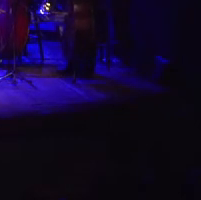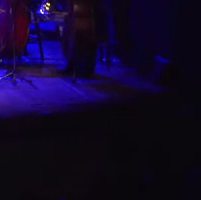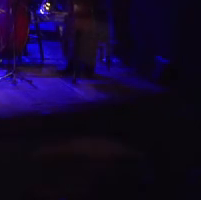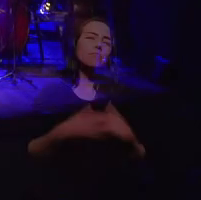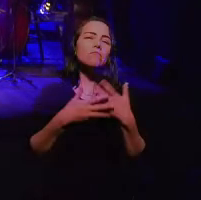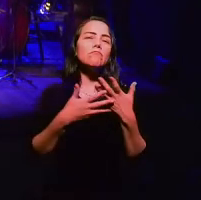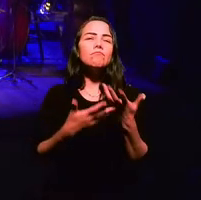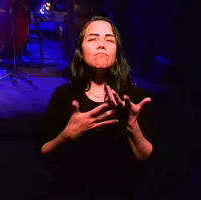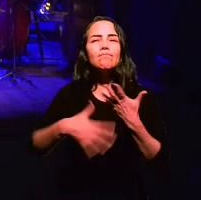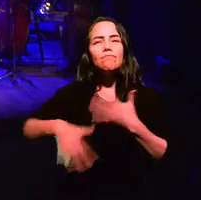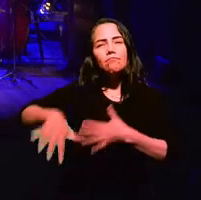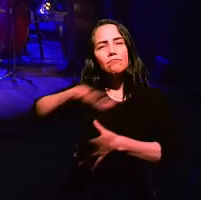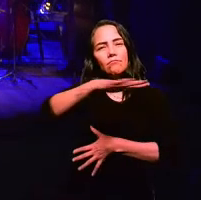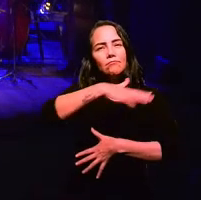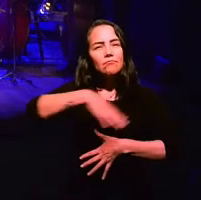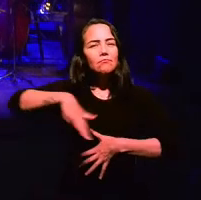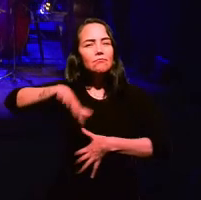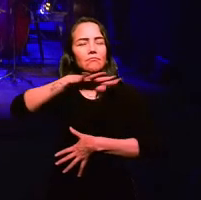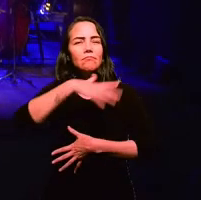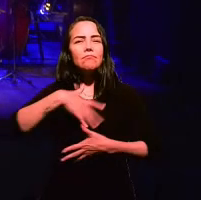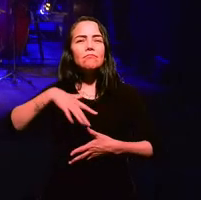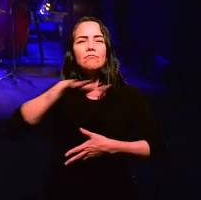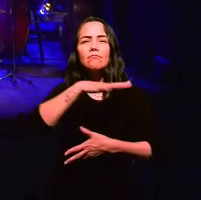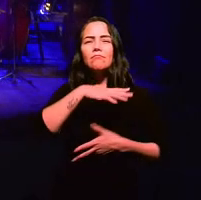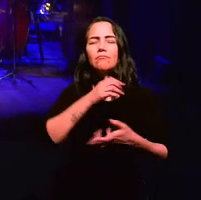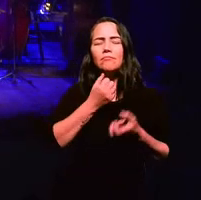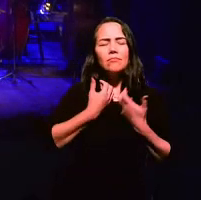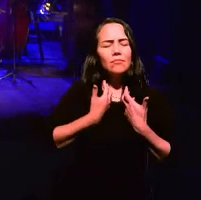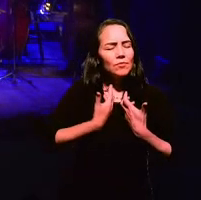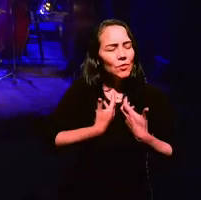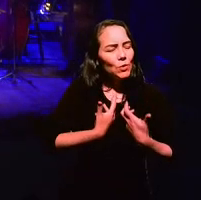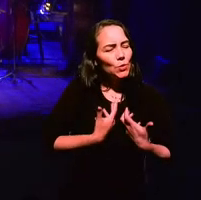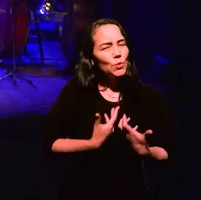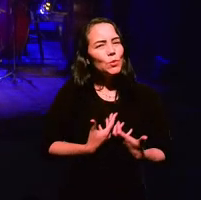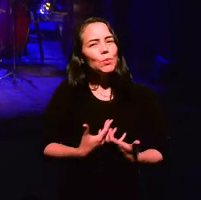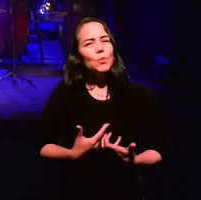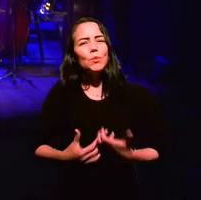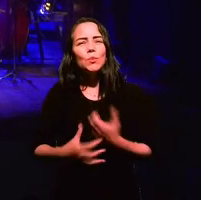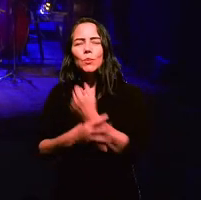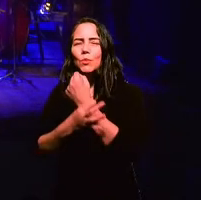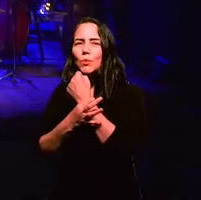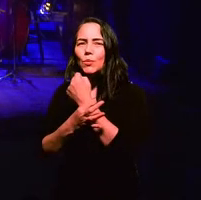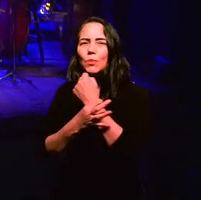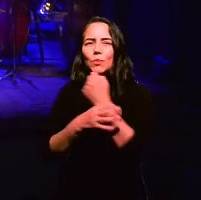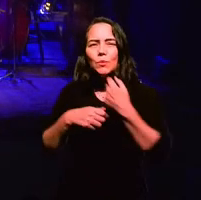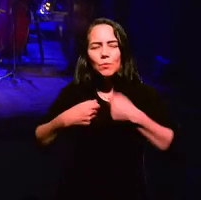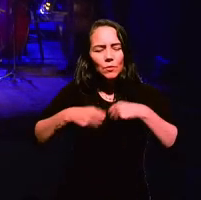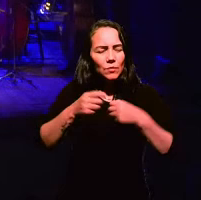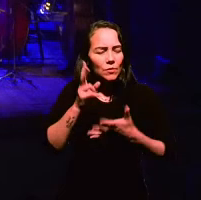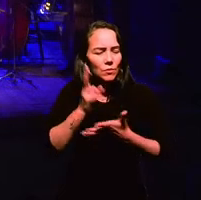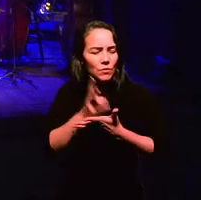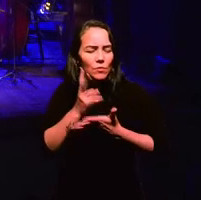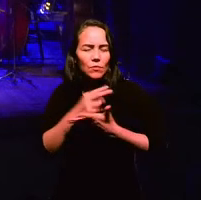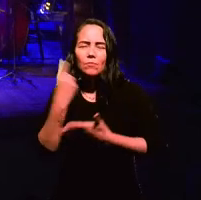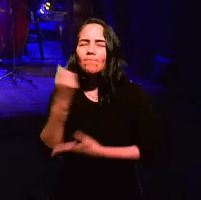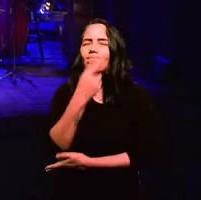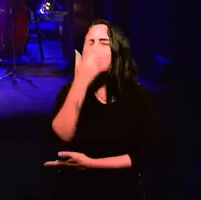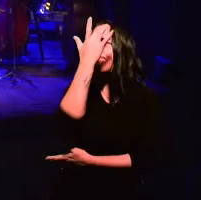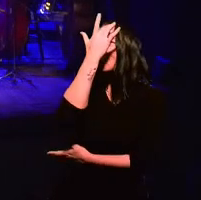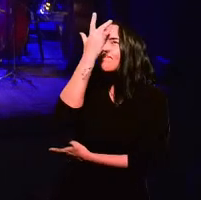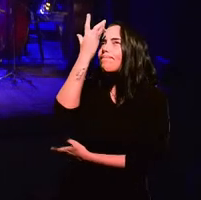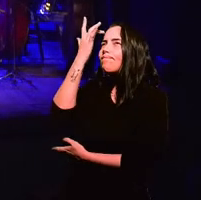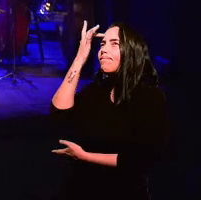Diante de um cenário de exaustão e insegurança como o atual, precisamos cada vez mais manter nossa saúde